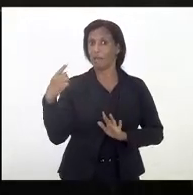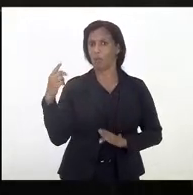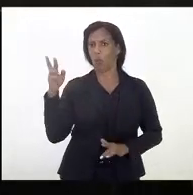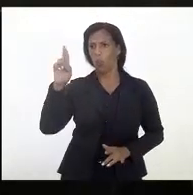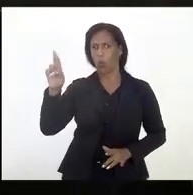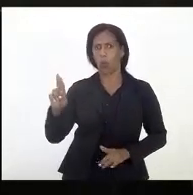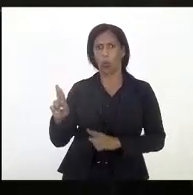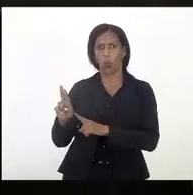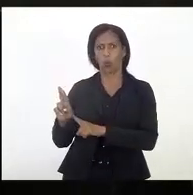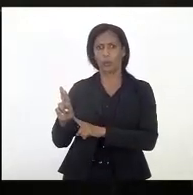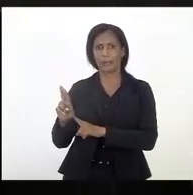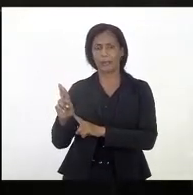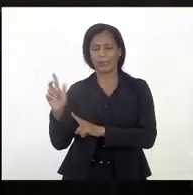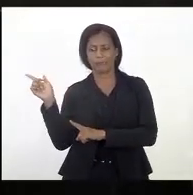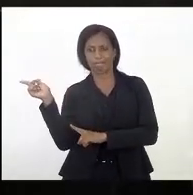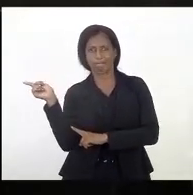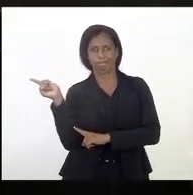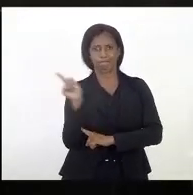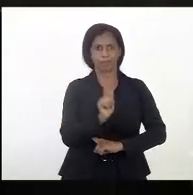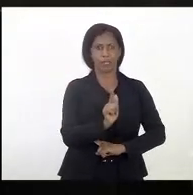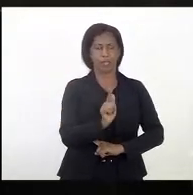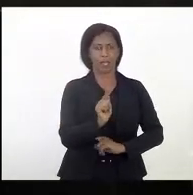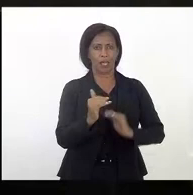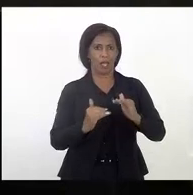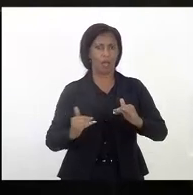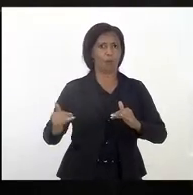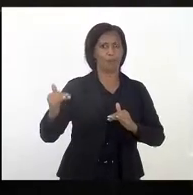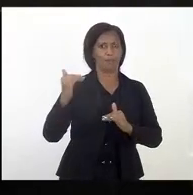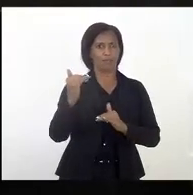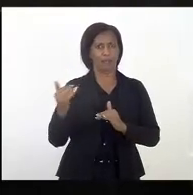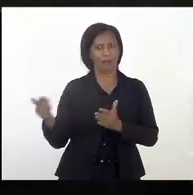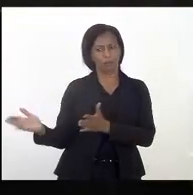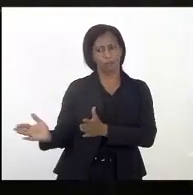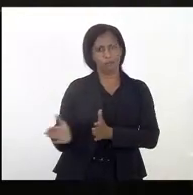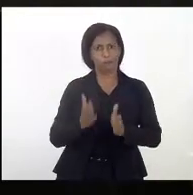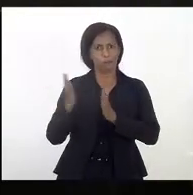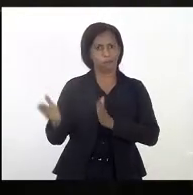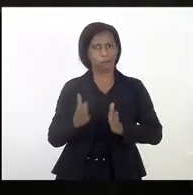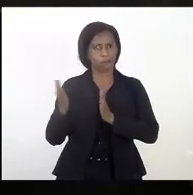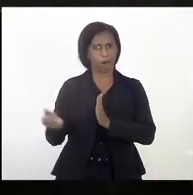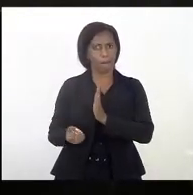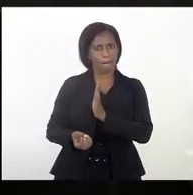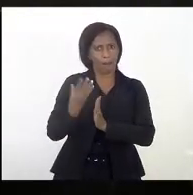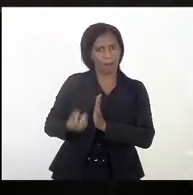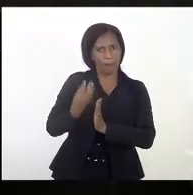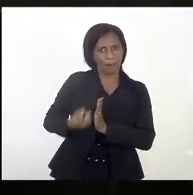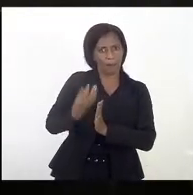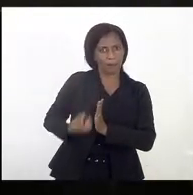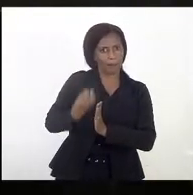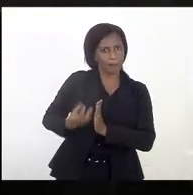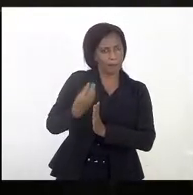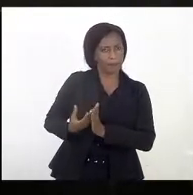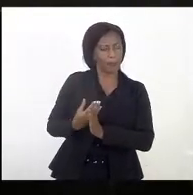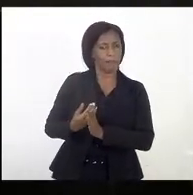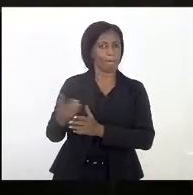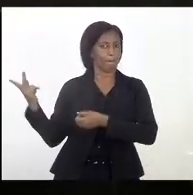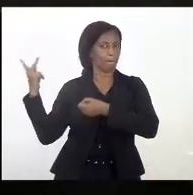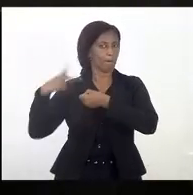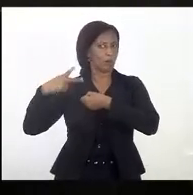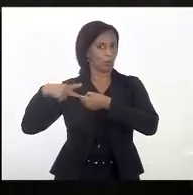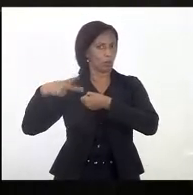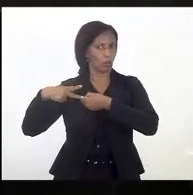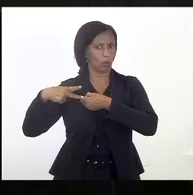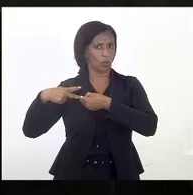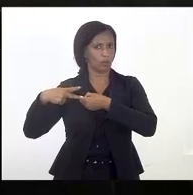e acertou com o PEP aumentar a produção para tentar vir em viabilizar a produção do petróleo